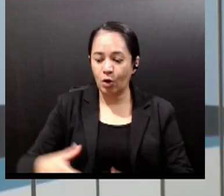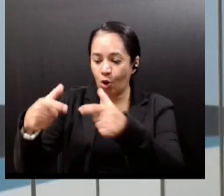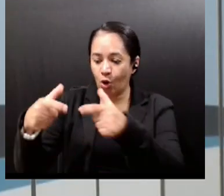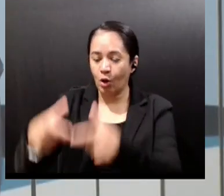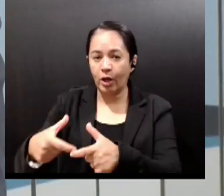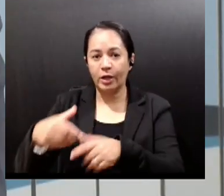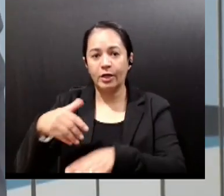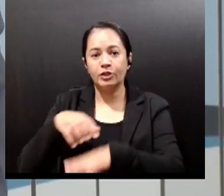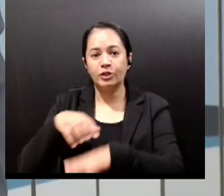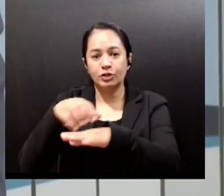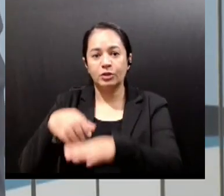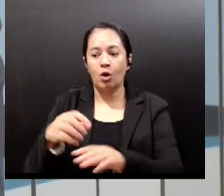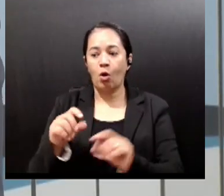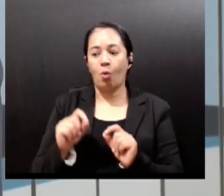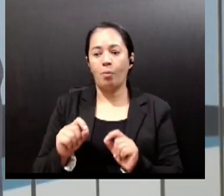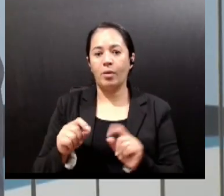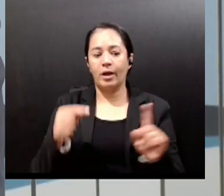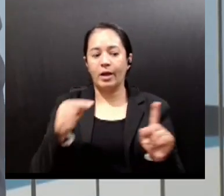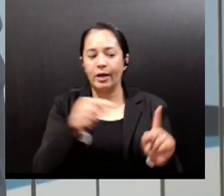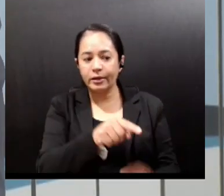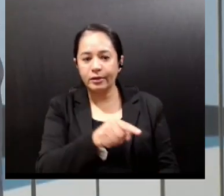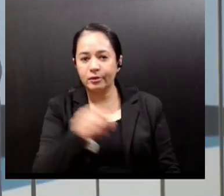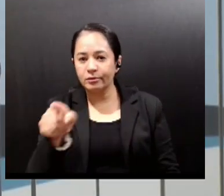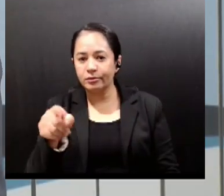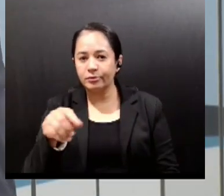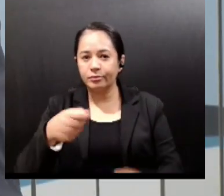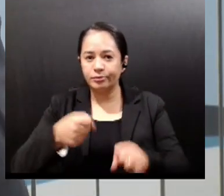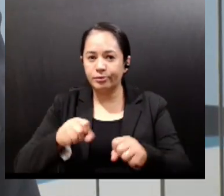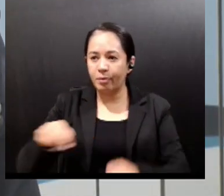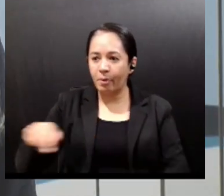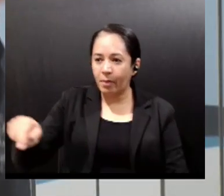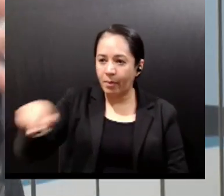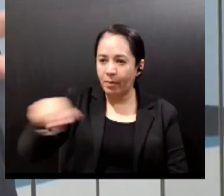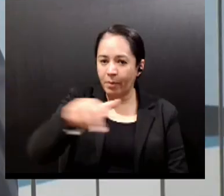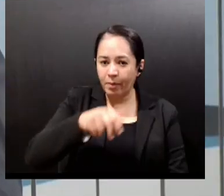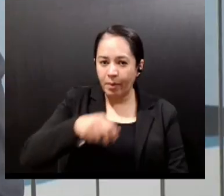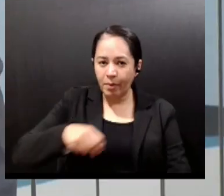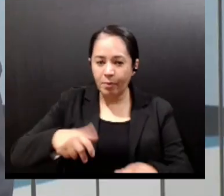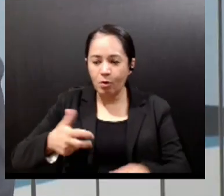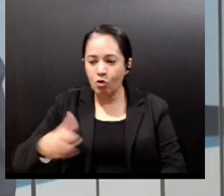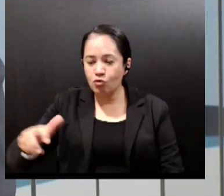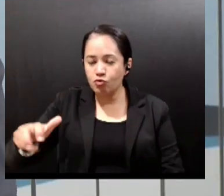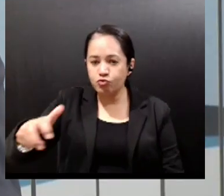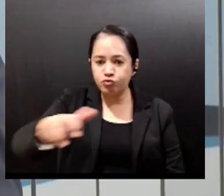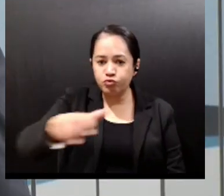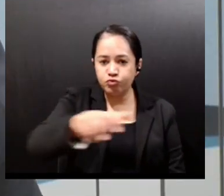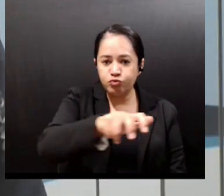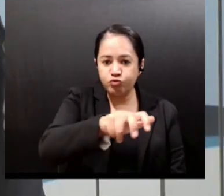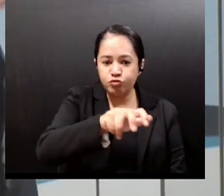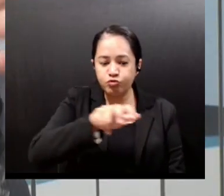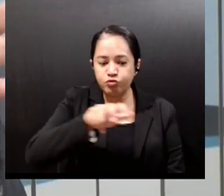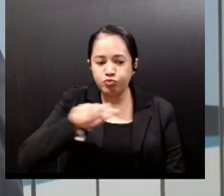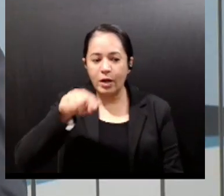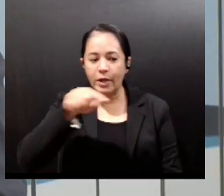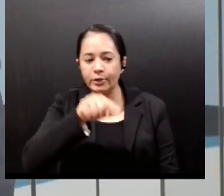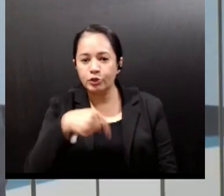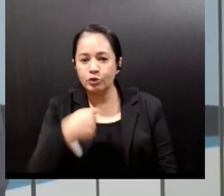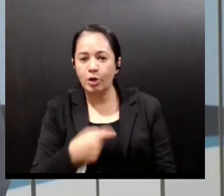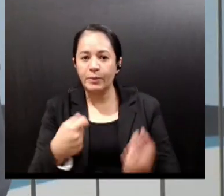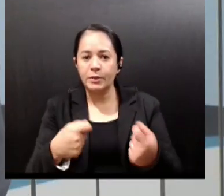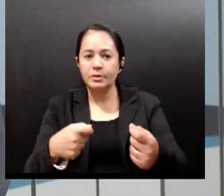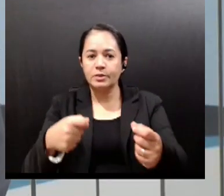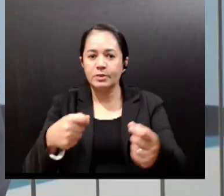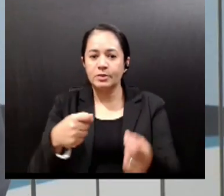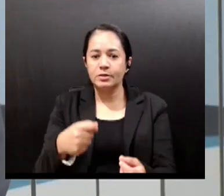opa, é aqui que as motocicletas estão andando, é aqui que nós precisamos, na verdade, ter um rigor maior